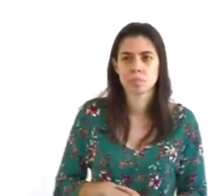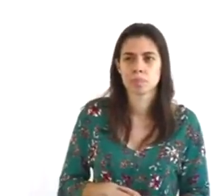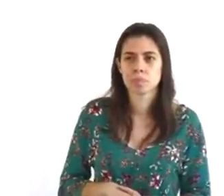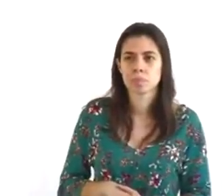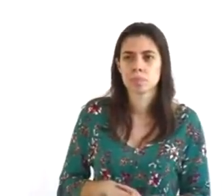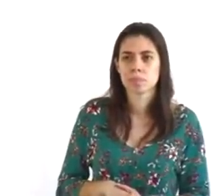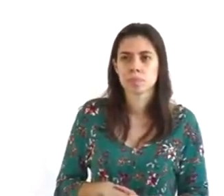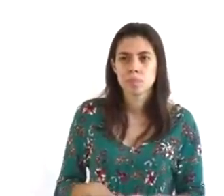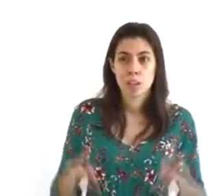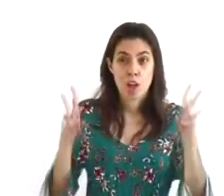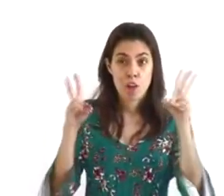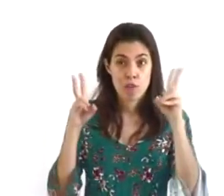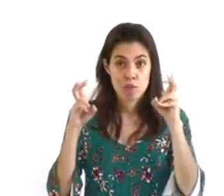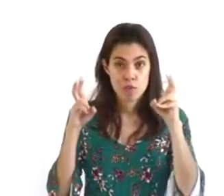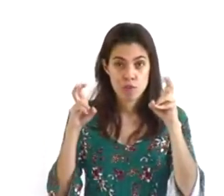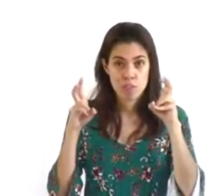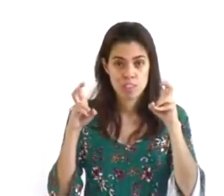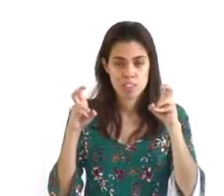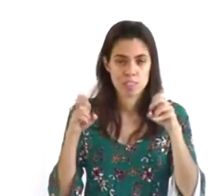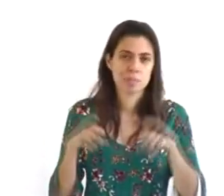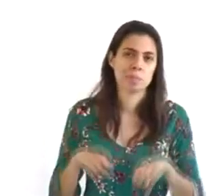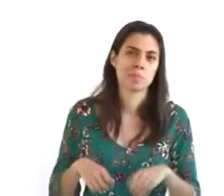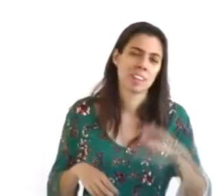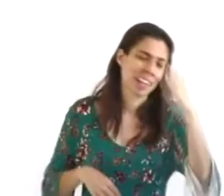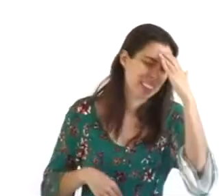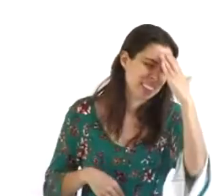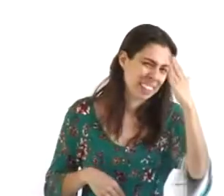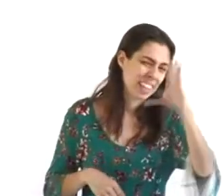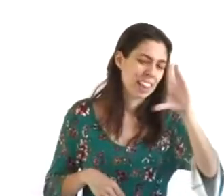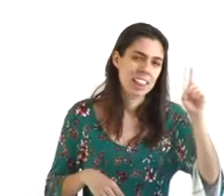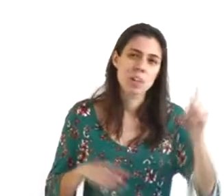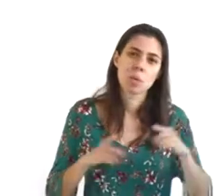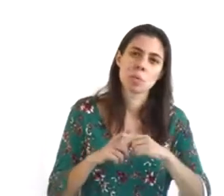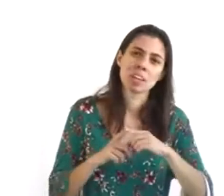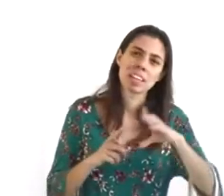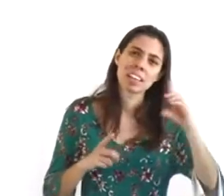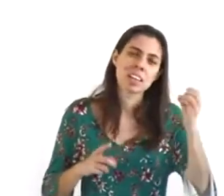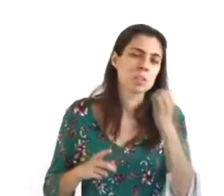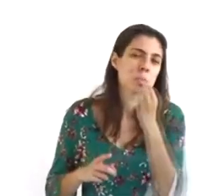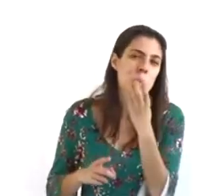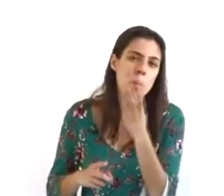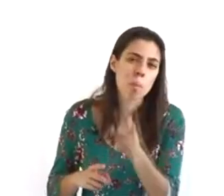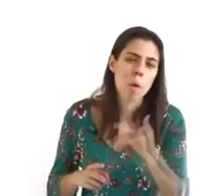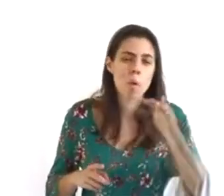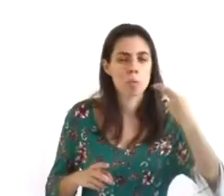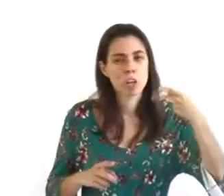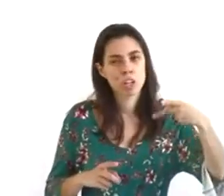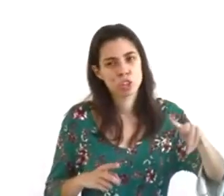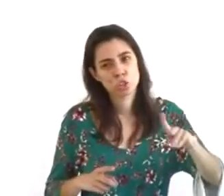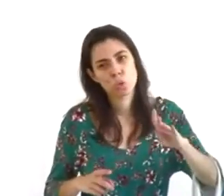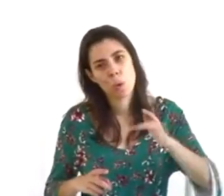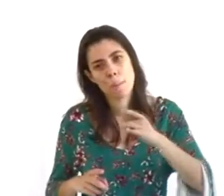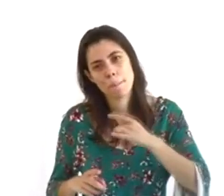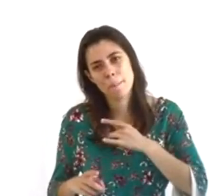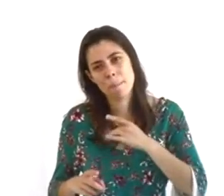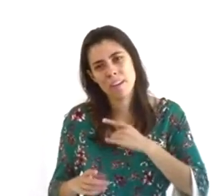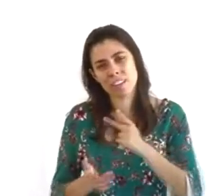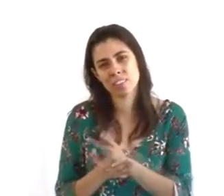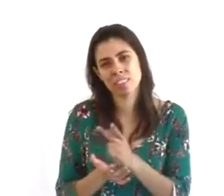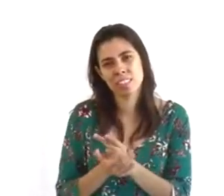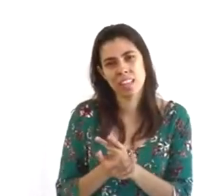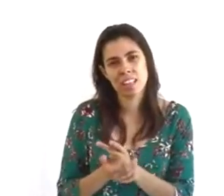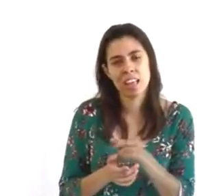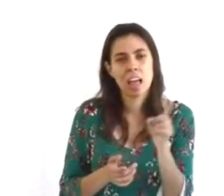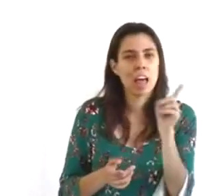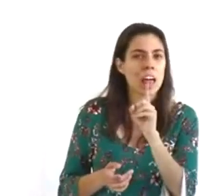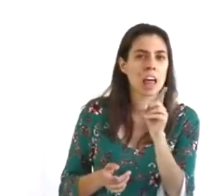rendei graças ao Senhor porque Ele é bom, porque a sua misericórdia dura para sempre, não é apenas um mantra, não é apenas uma palavra